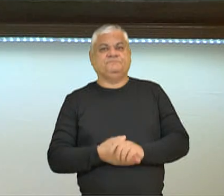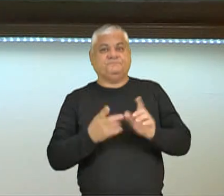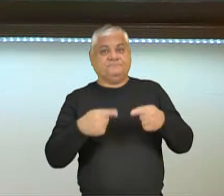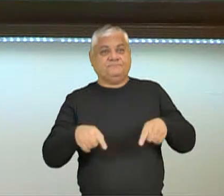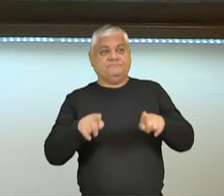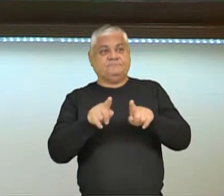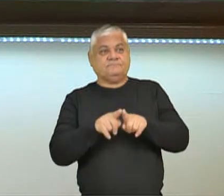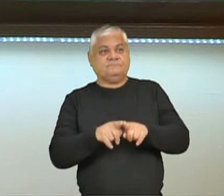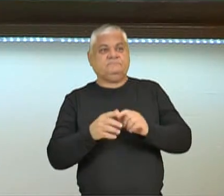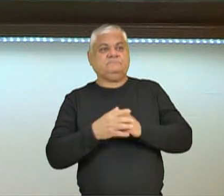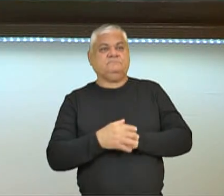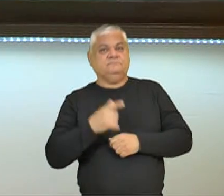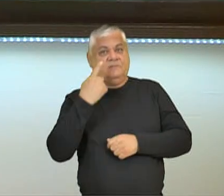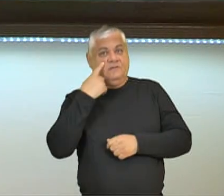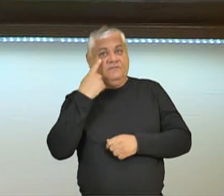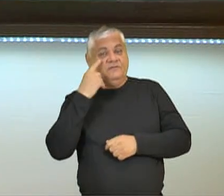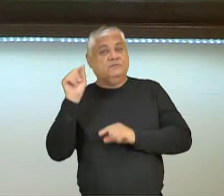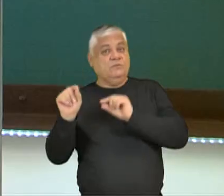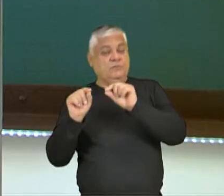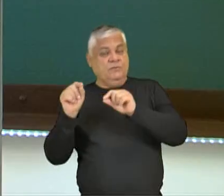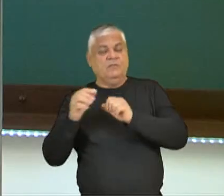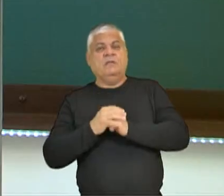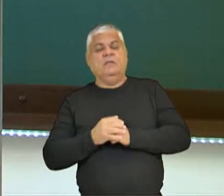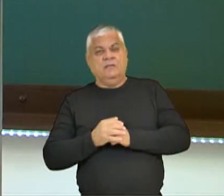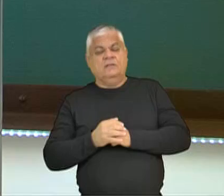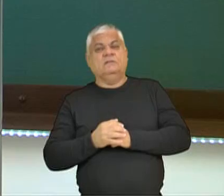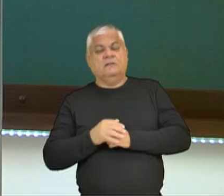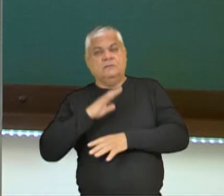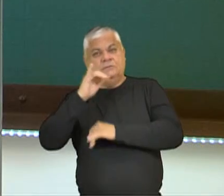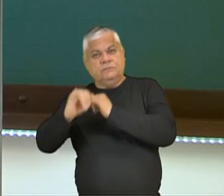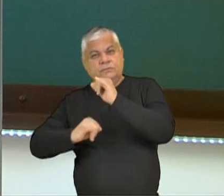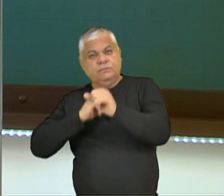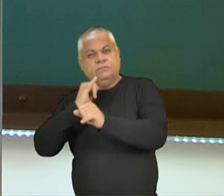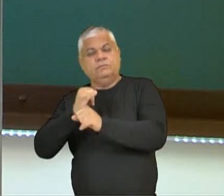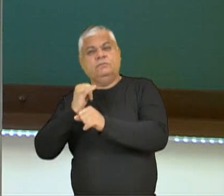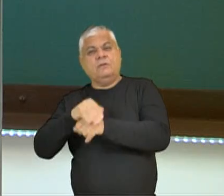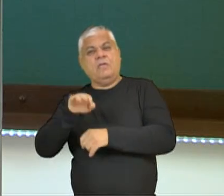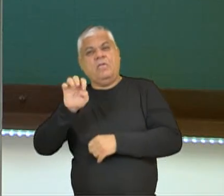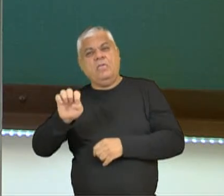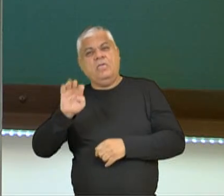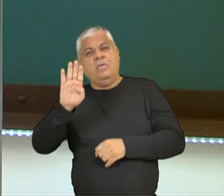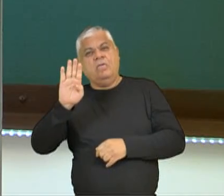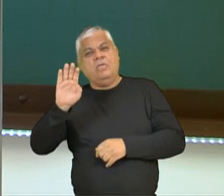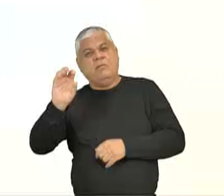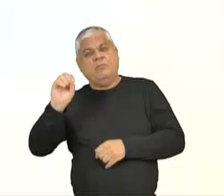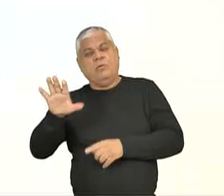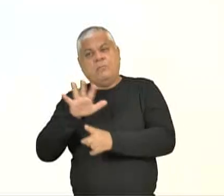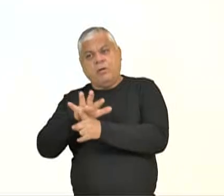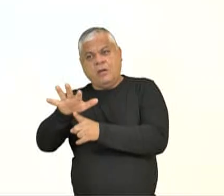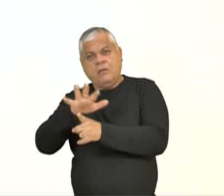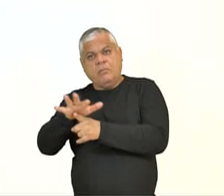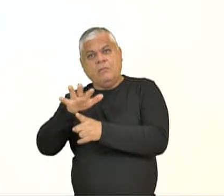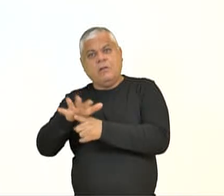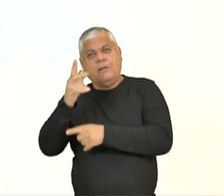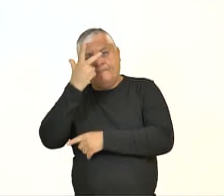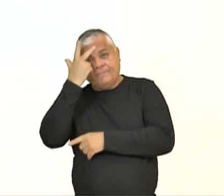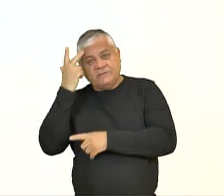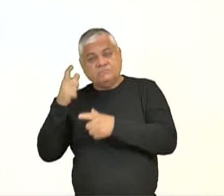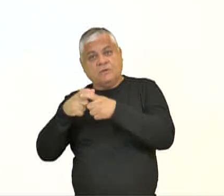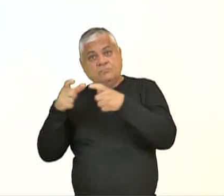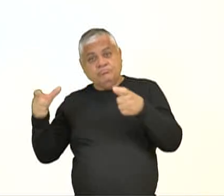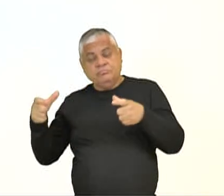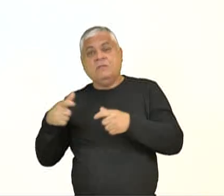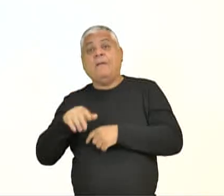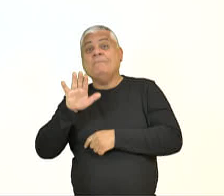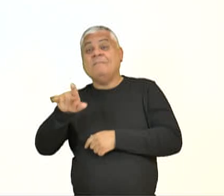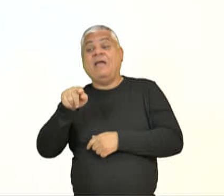Retornando então, pessoal, observem aqui que apesar dos livros digitais chamarem mais atenção e serem mais interativos,